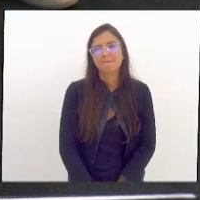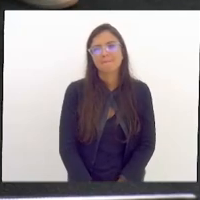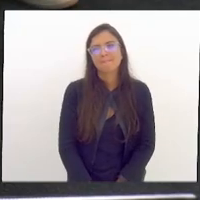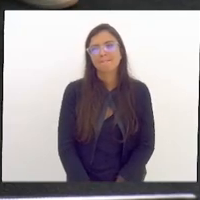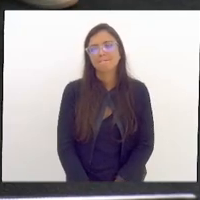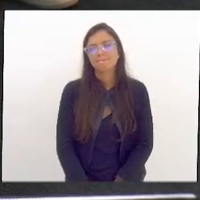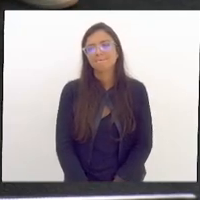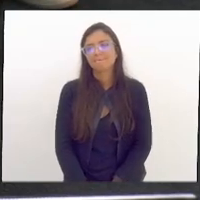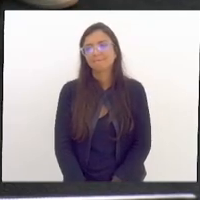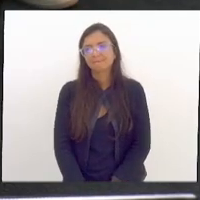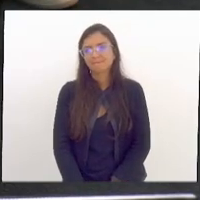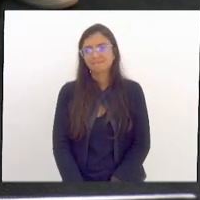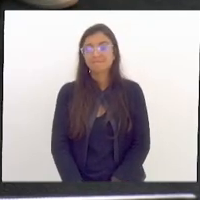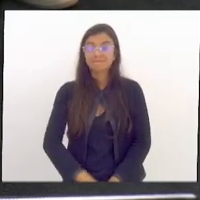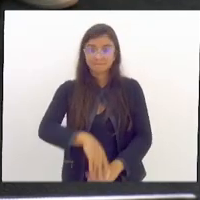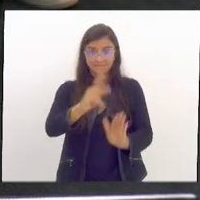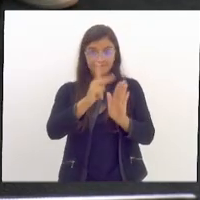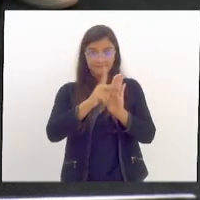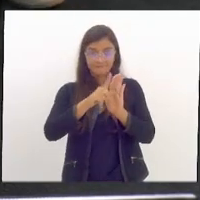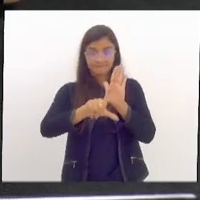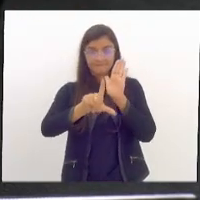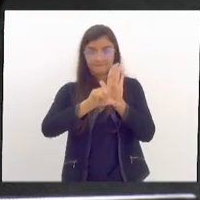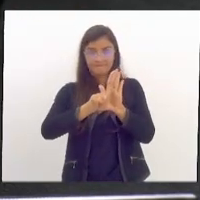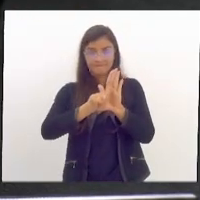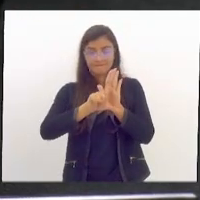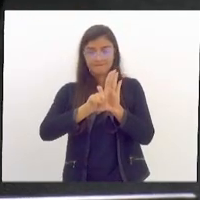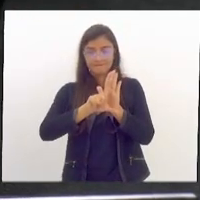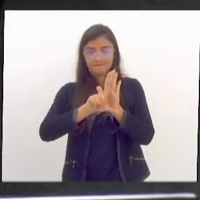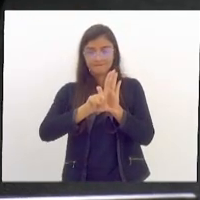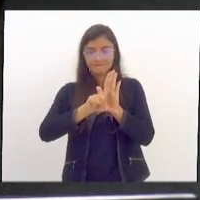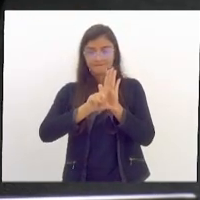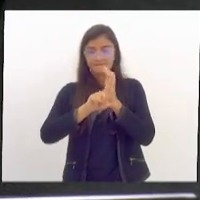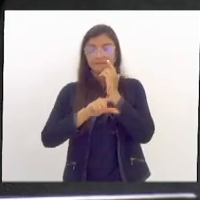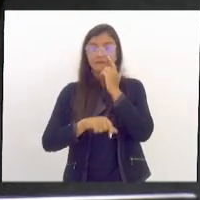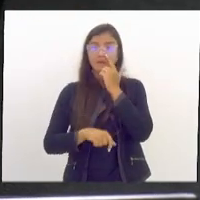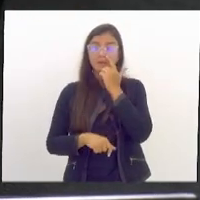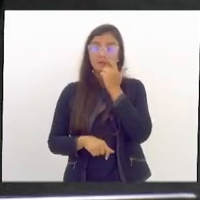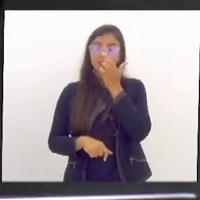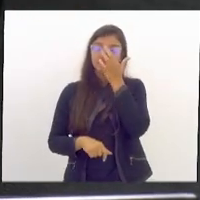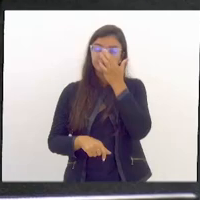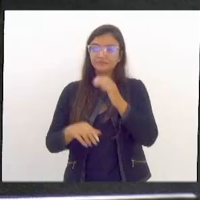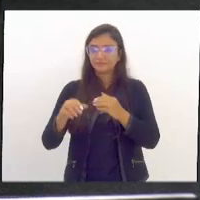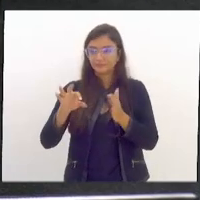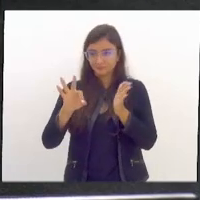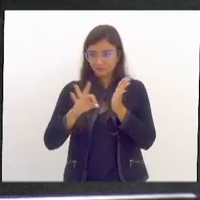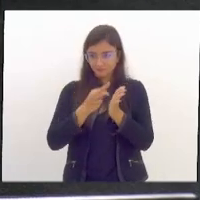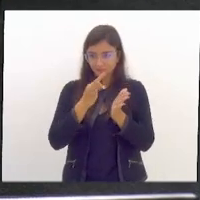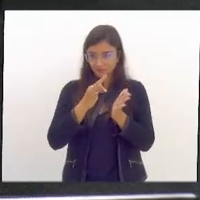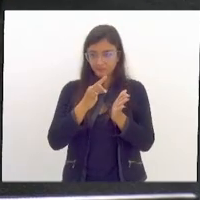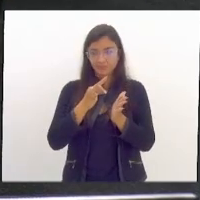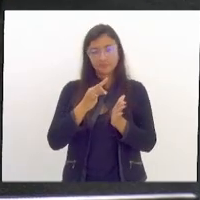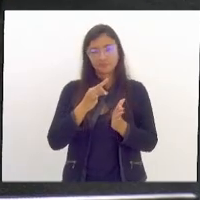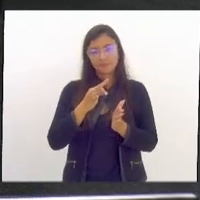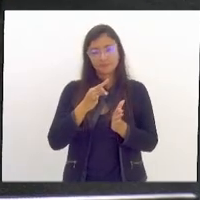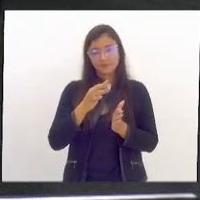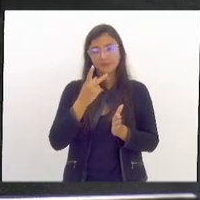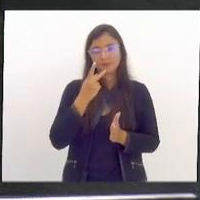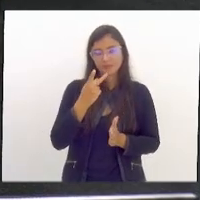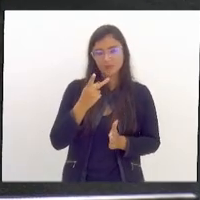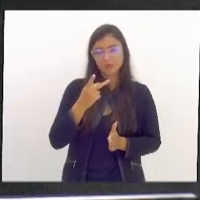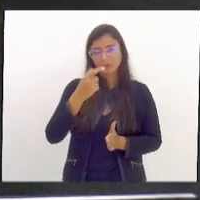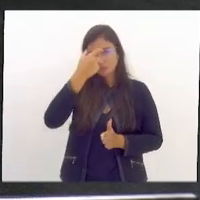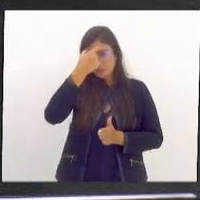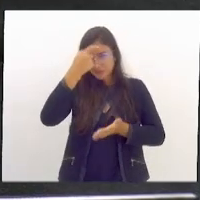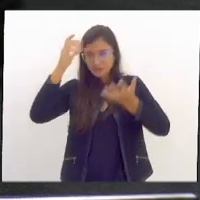E, no projeto de lei, o autor intitula de